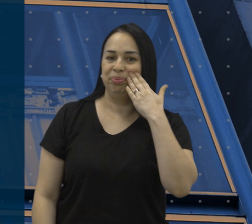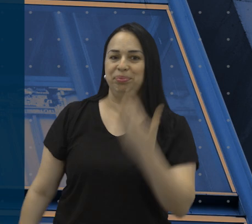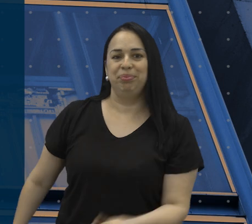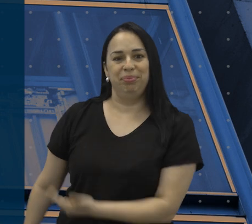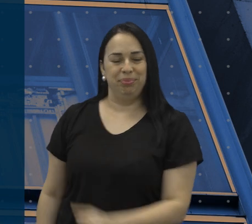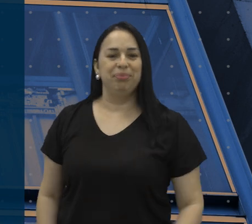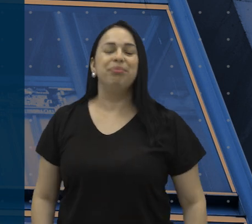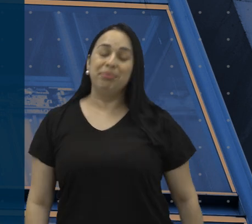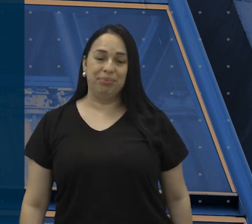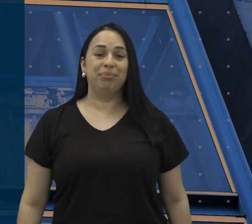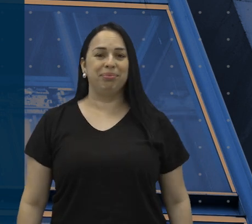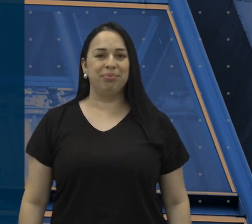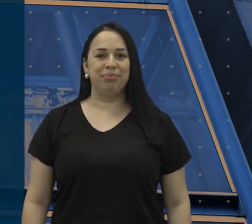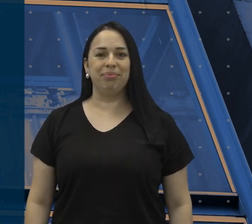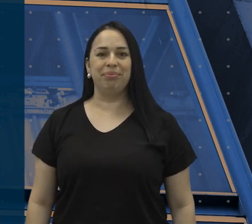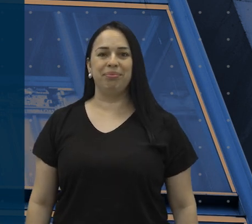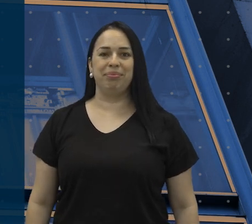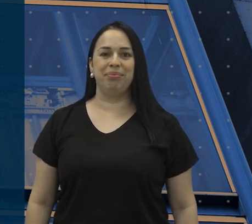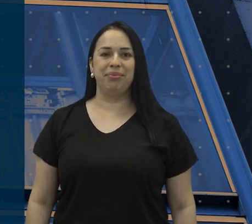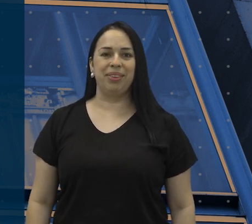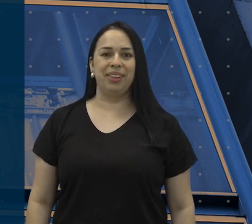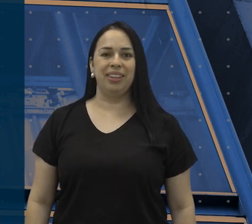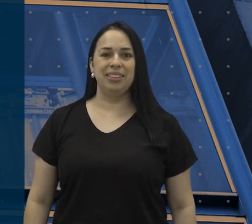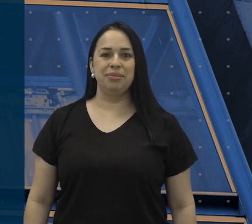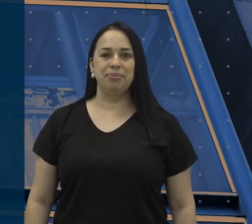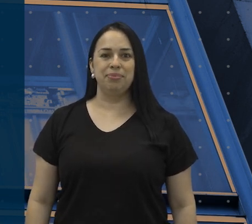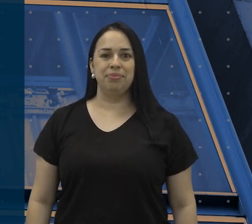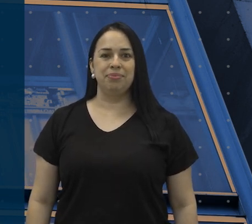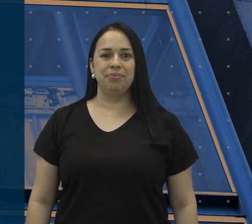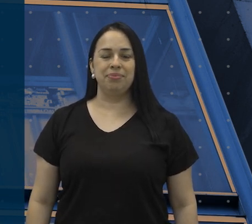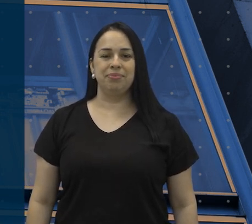Pena, número 175, no centro.